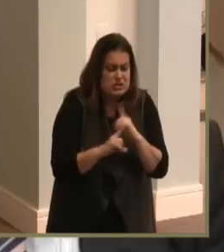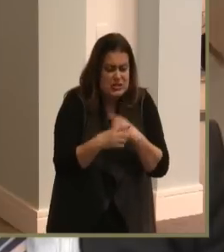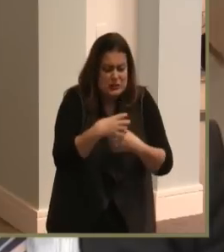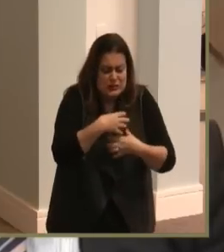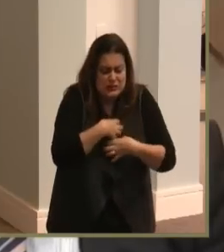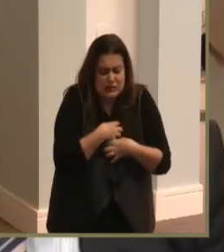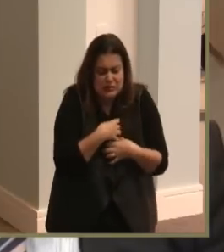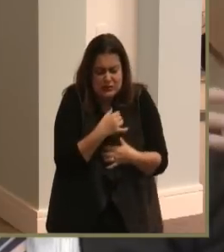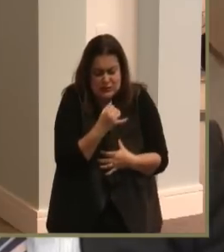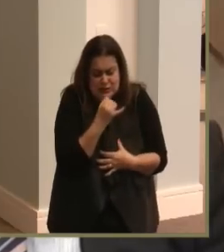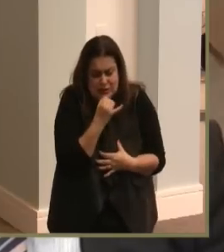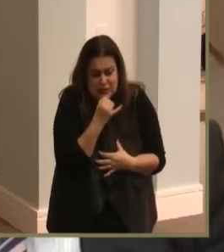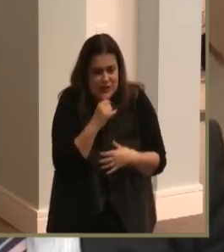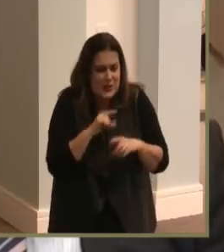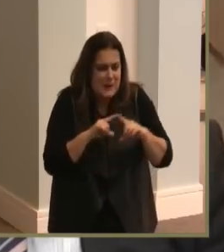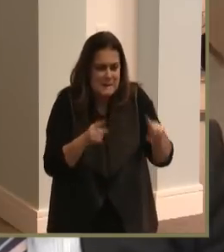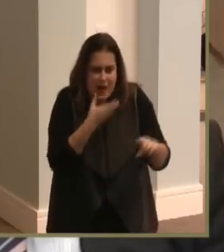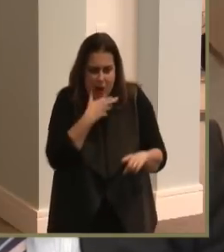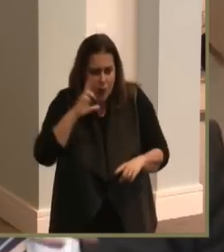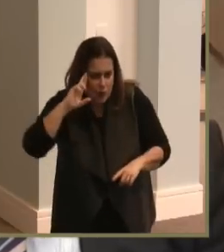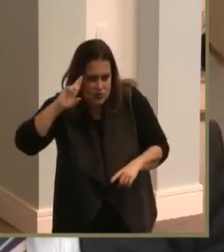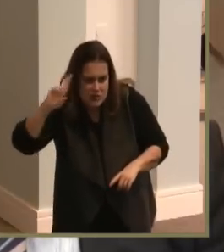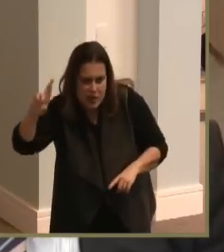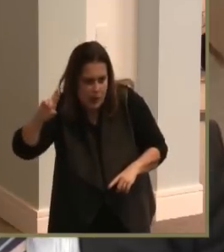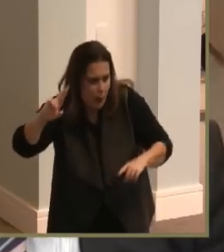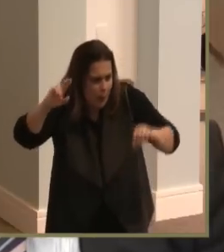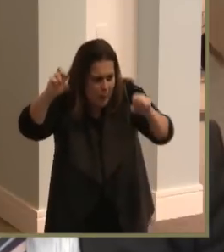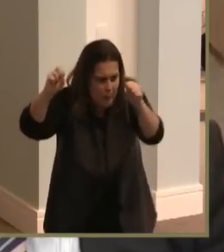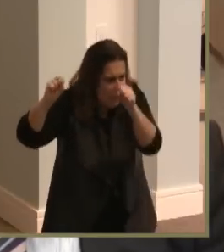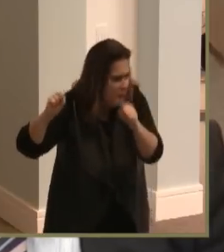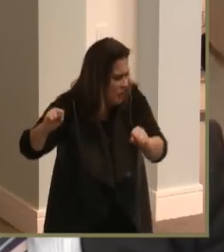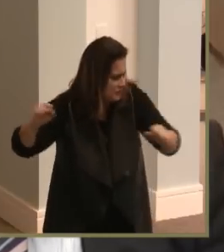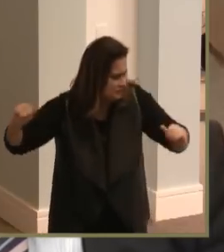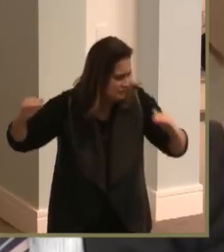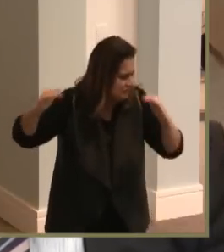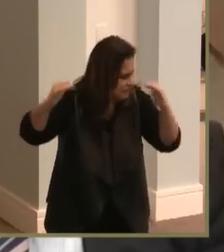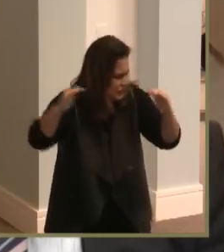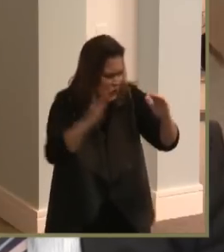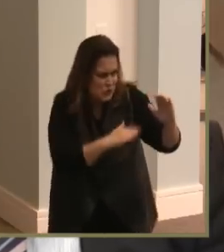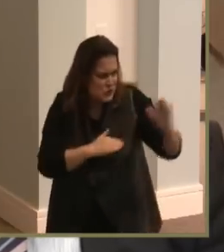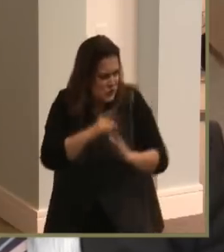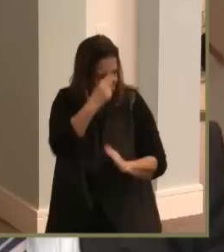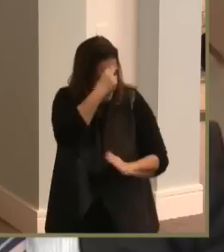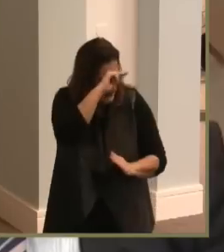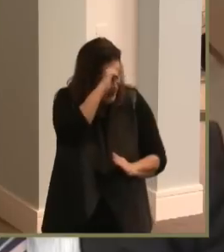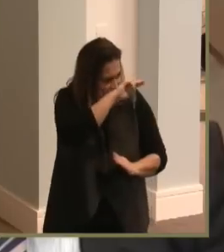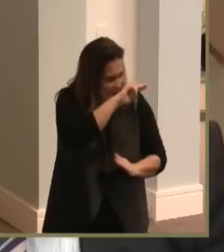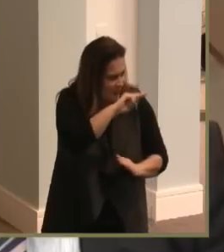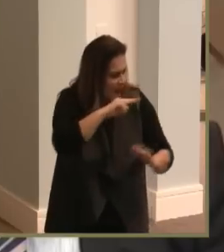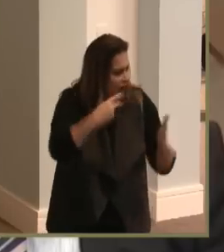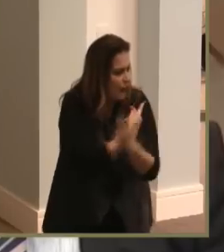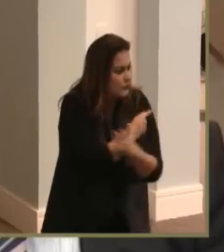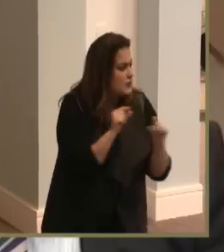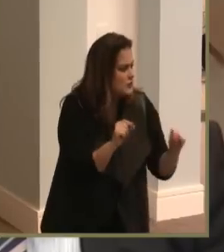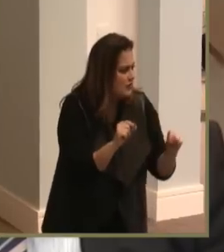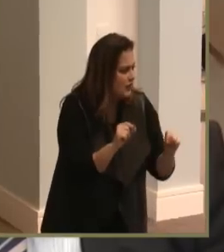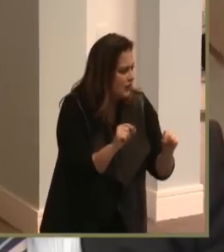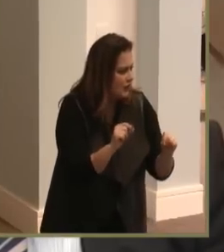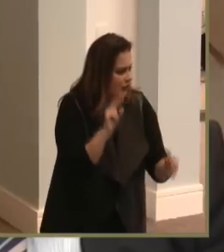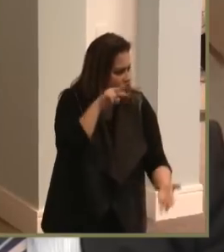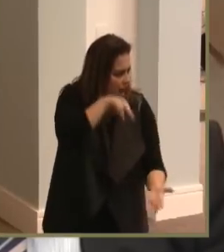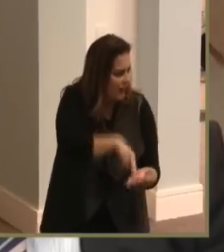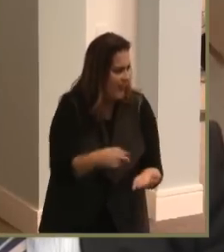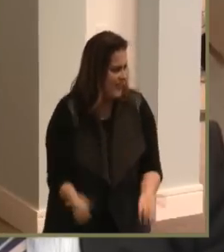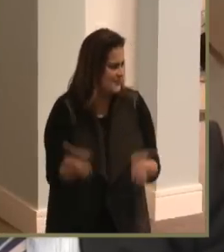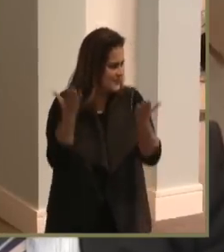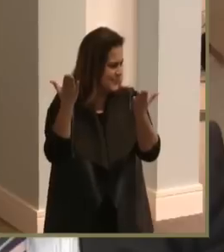Mas o Senhor, de uma maneira maravilhosa, grandiosa, poderosa, como ninguém mais, em toda a história da humanidade, ele ressuscita ao terceiro dia, ele aparece